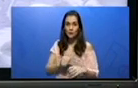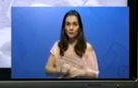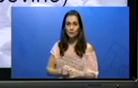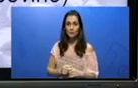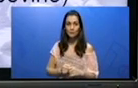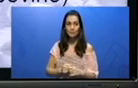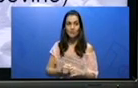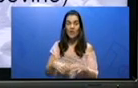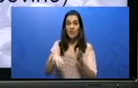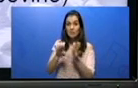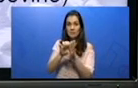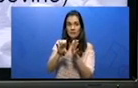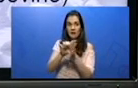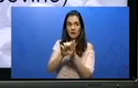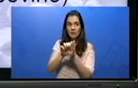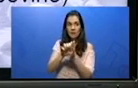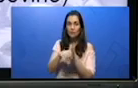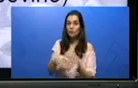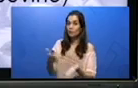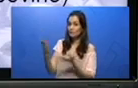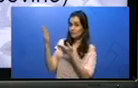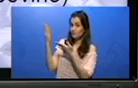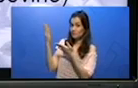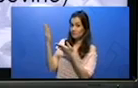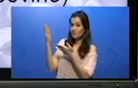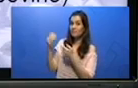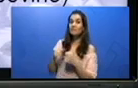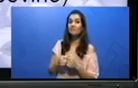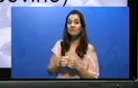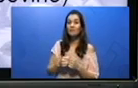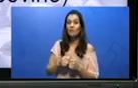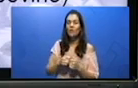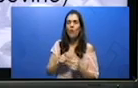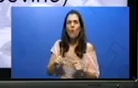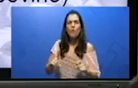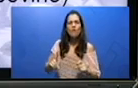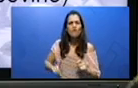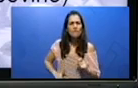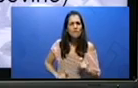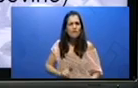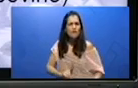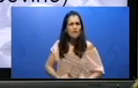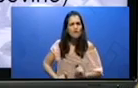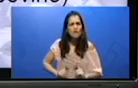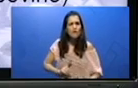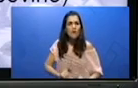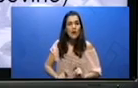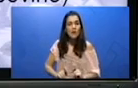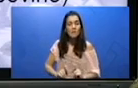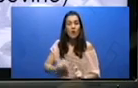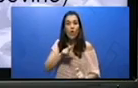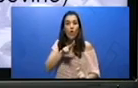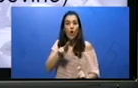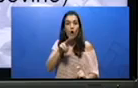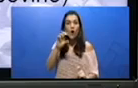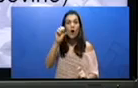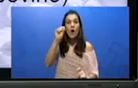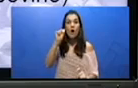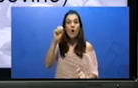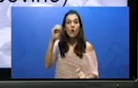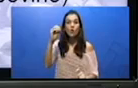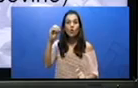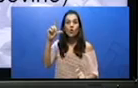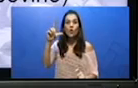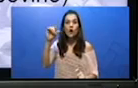aqui. Primeiramente, um verme, que é o agente causador da solitária. É o nome popular